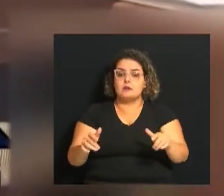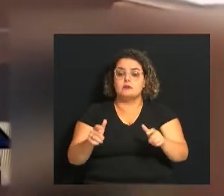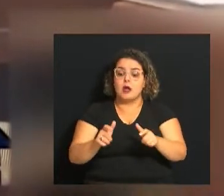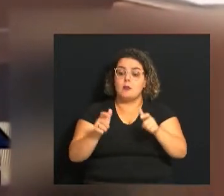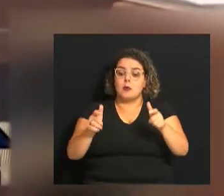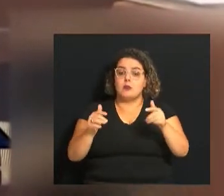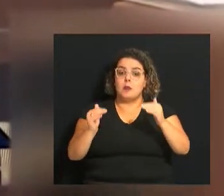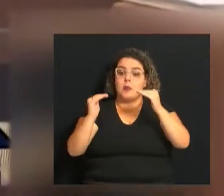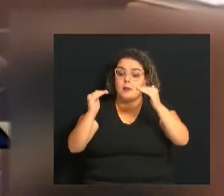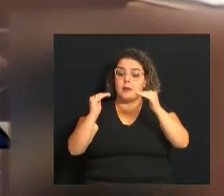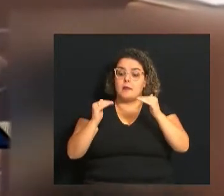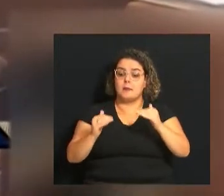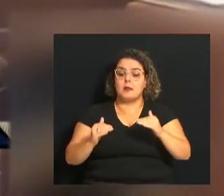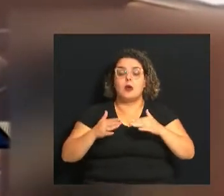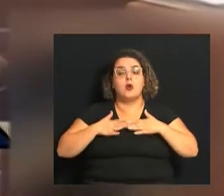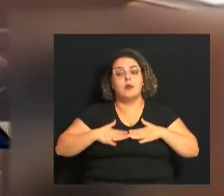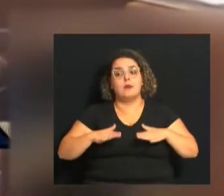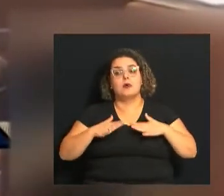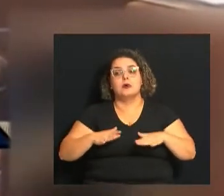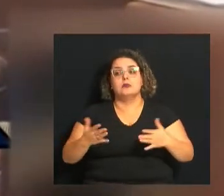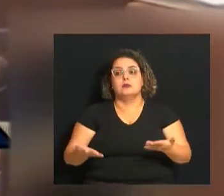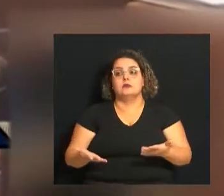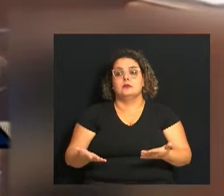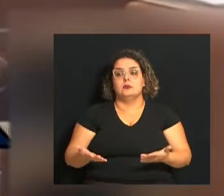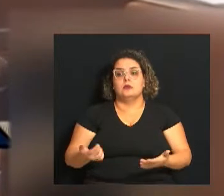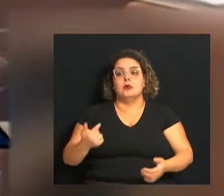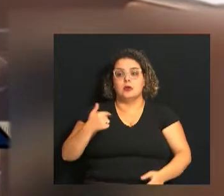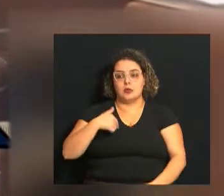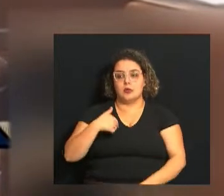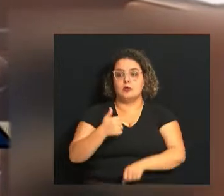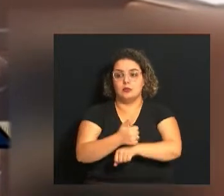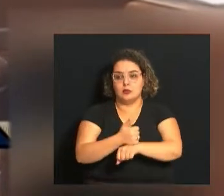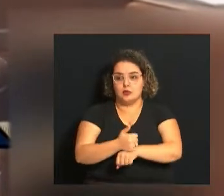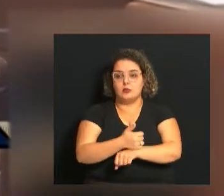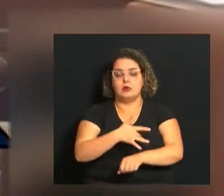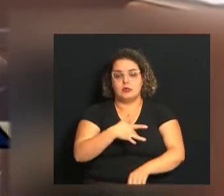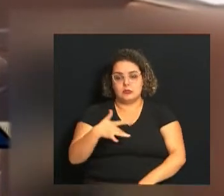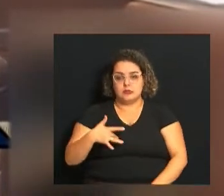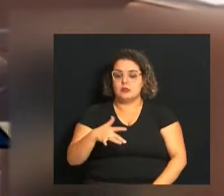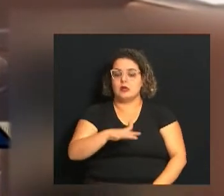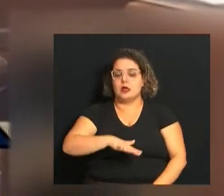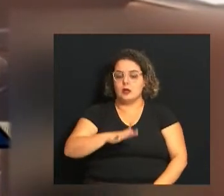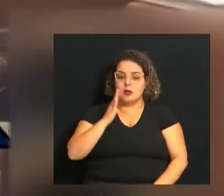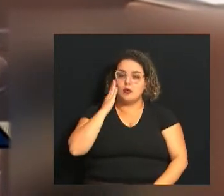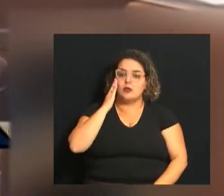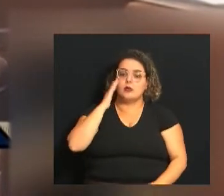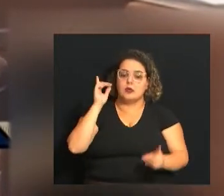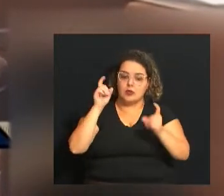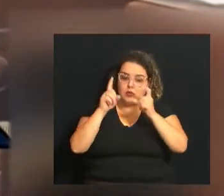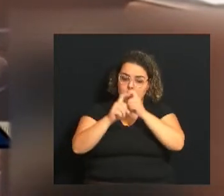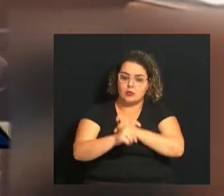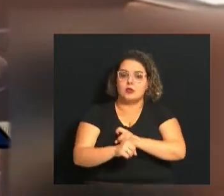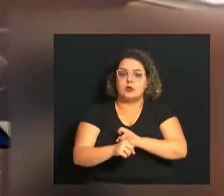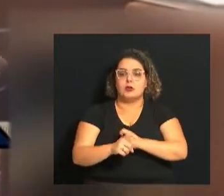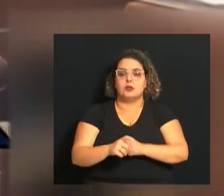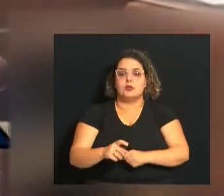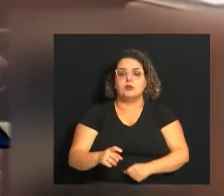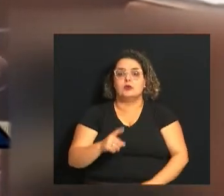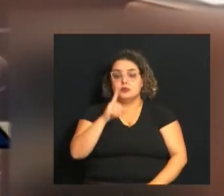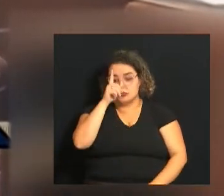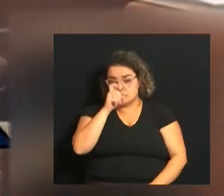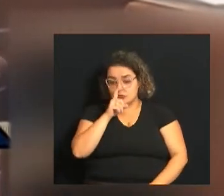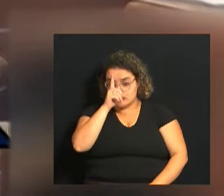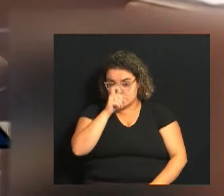boas situações. Eu, como profissional da área de saúde, eu sei a grande dificuldade que alguns hospitais enfrentam, ou